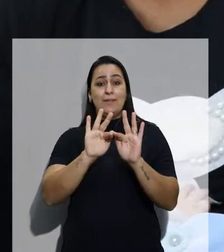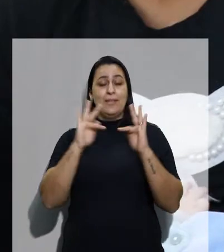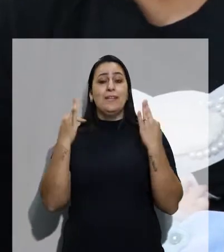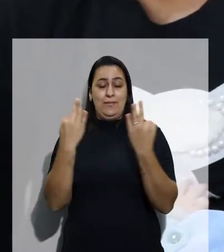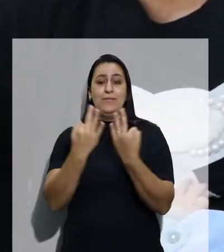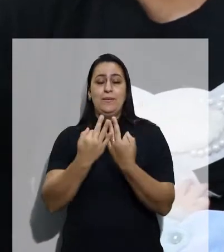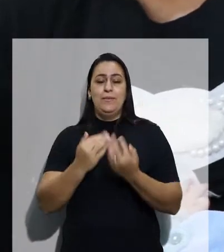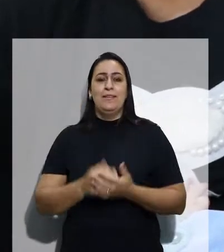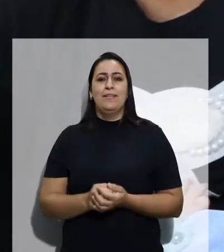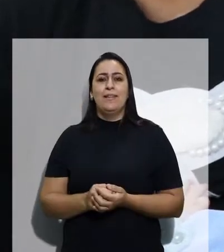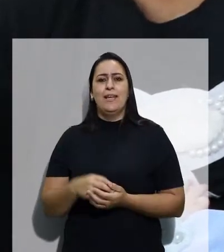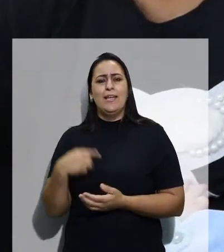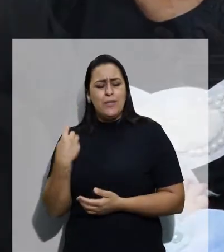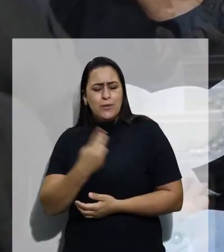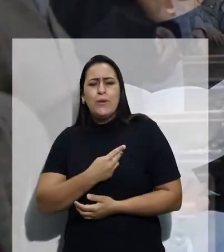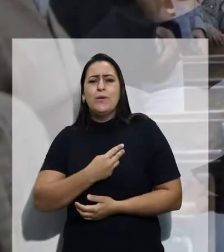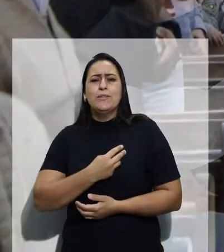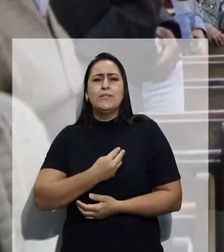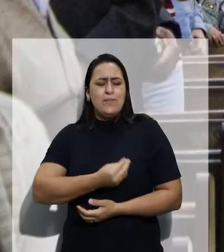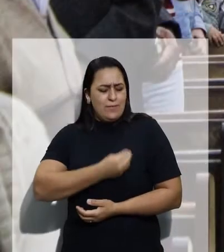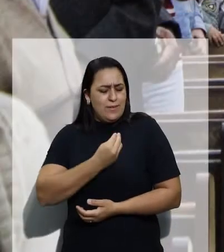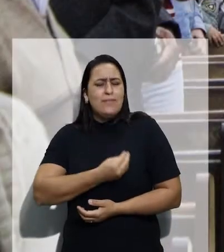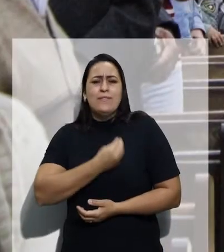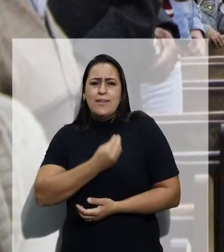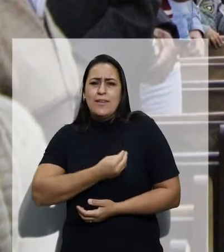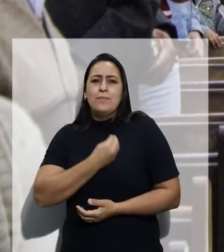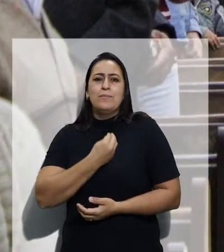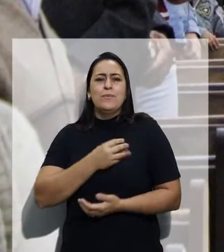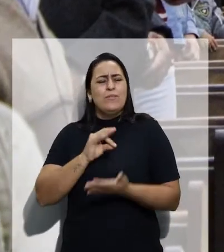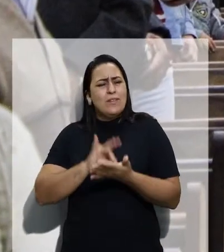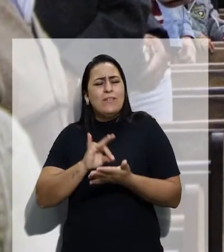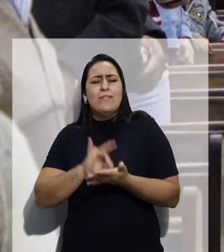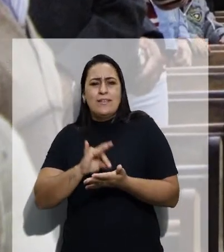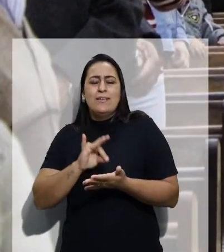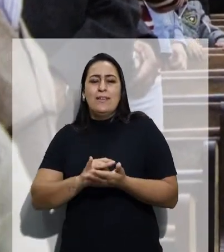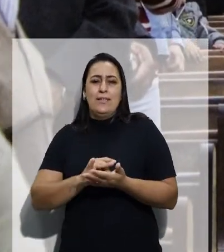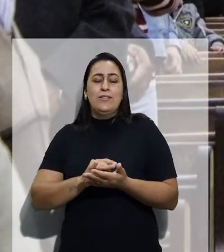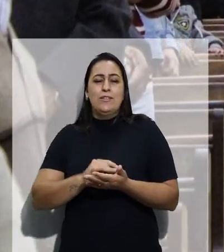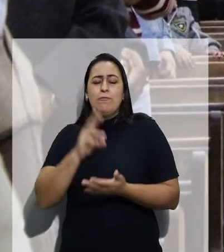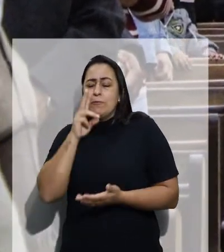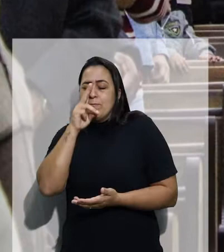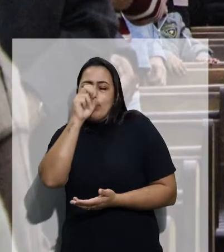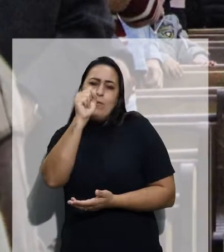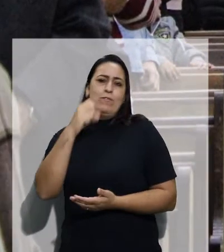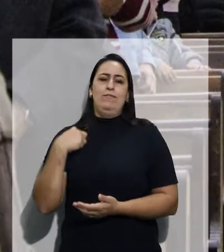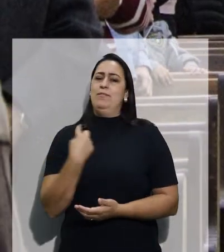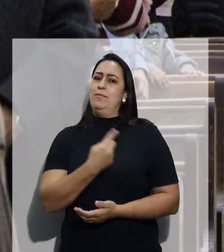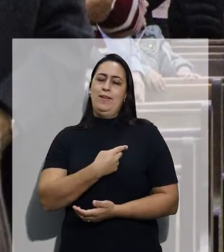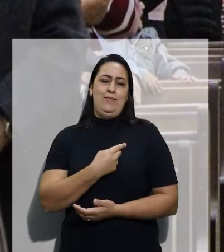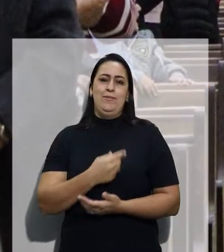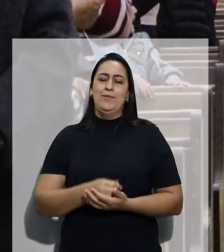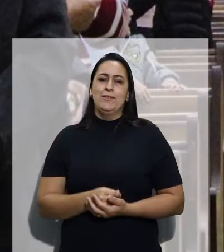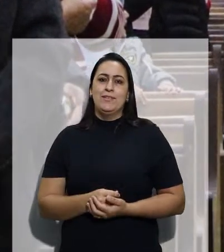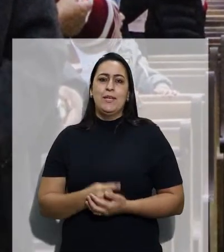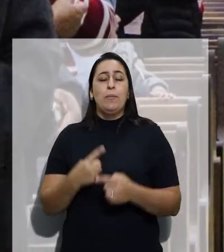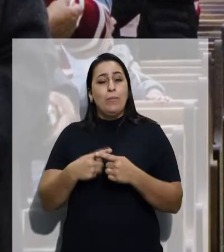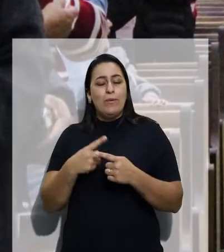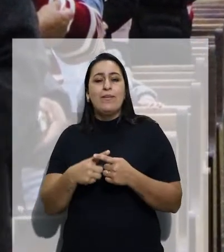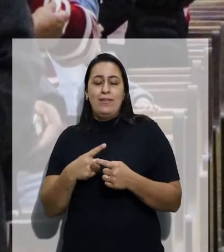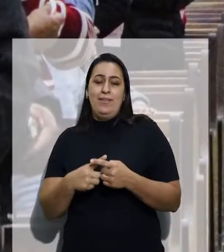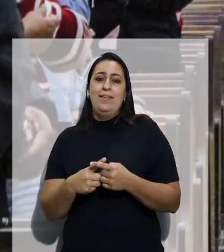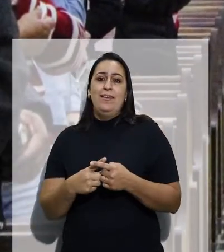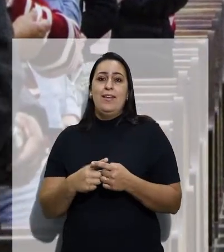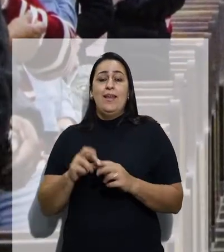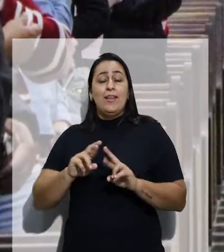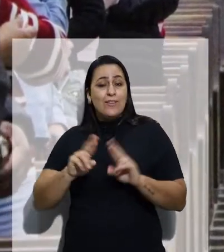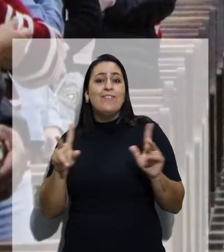Família. É muito nítido pra nós, a gente viveu muito a Semana da Família do ano passado. Foi muito forte pra nós, porque